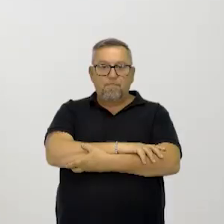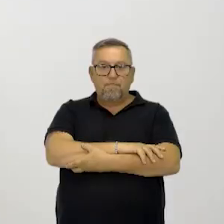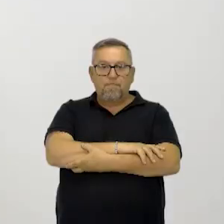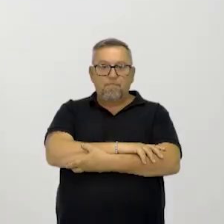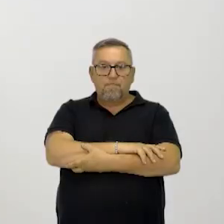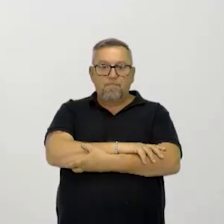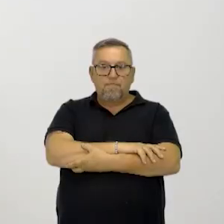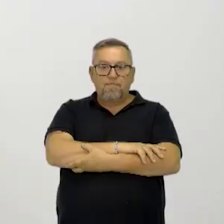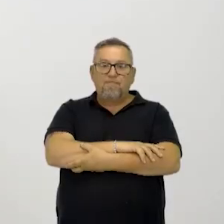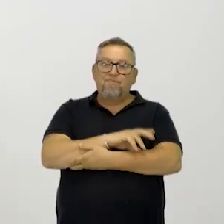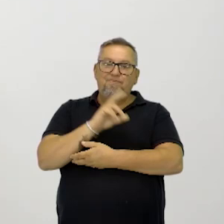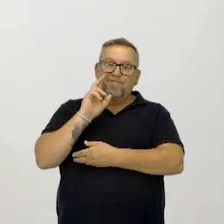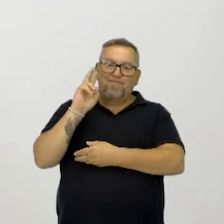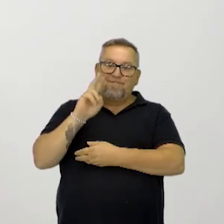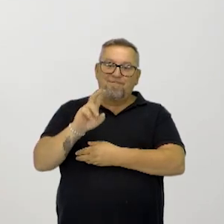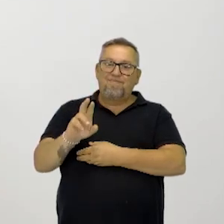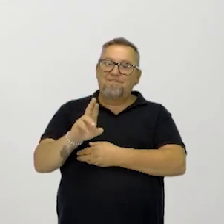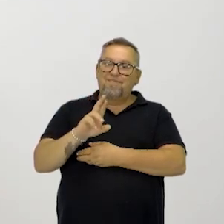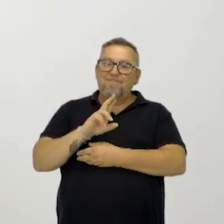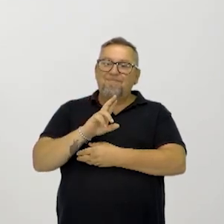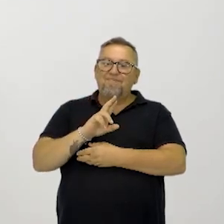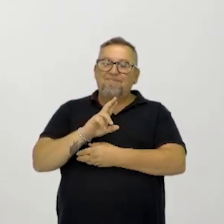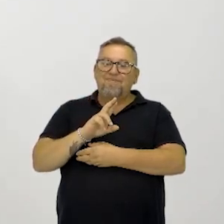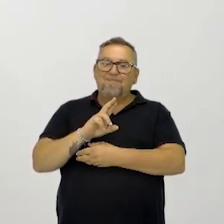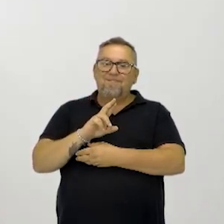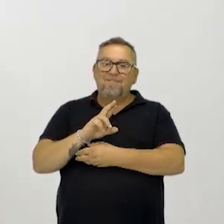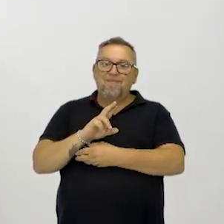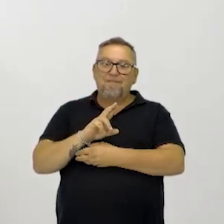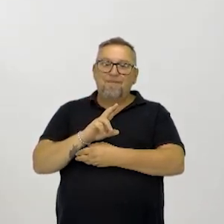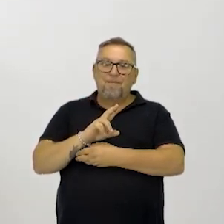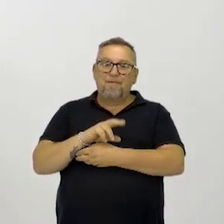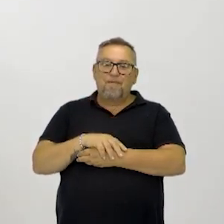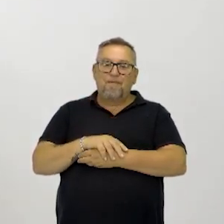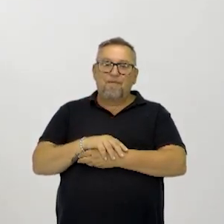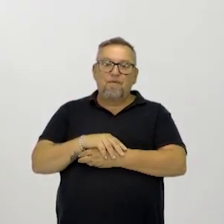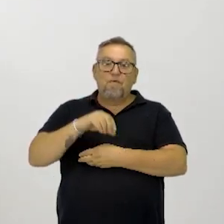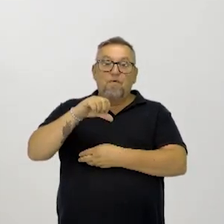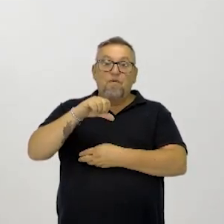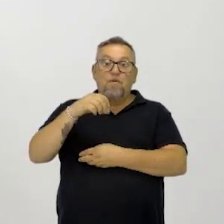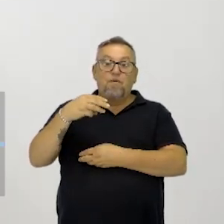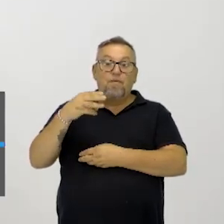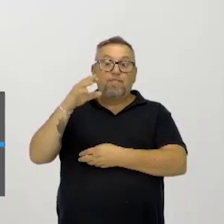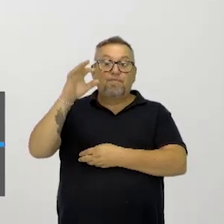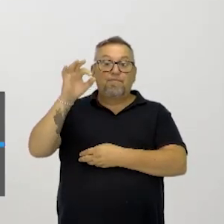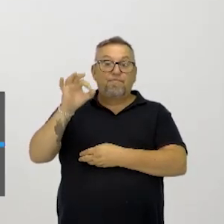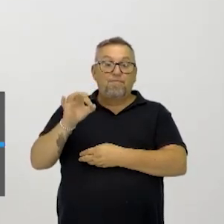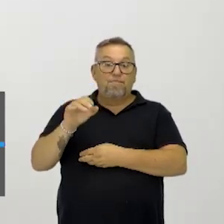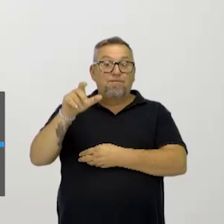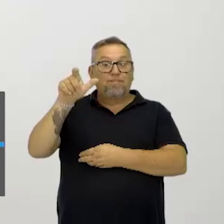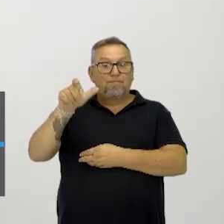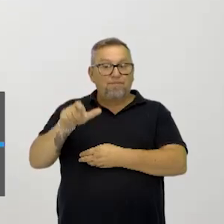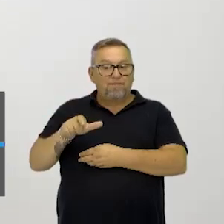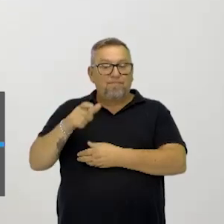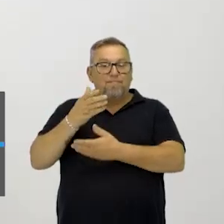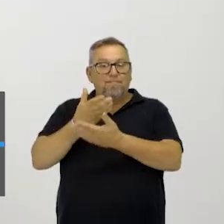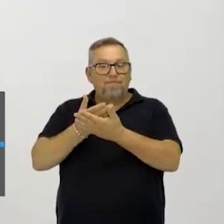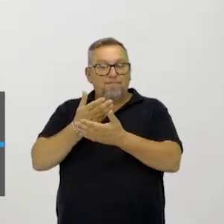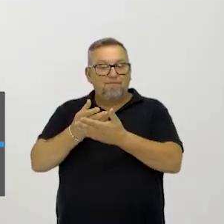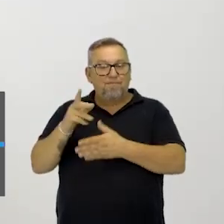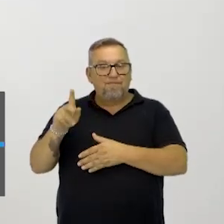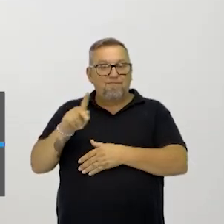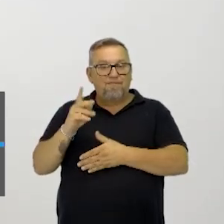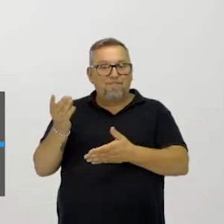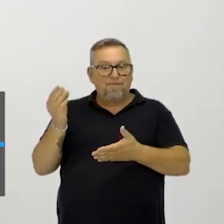Vamos lá, verificar aqui as respostas. Olha, vamos lá. 93% das pessoas, aí os estudantes,